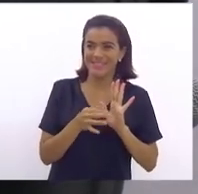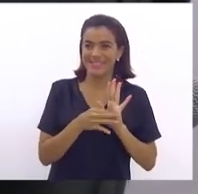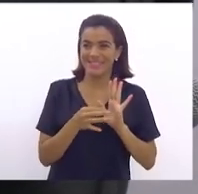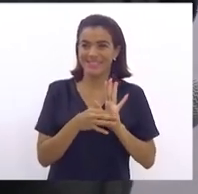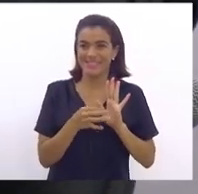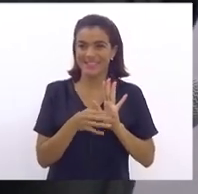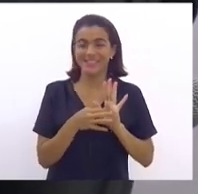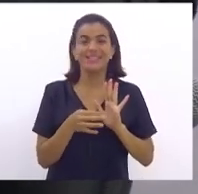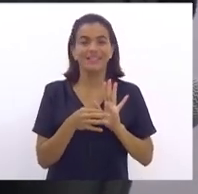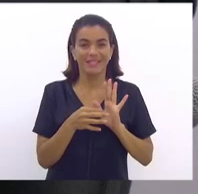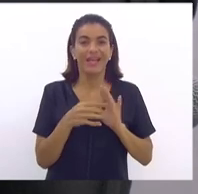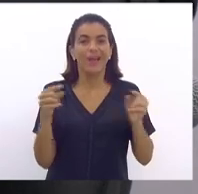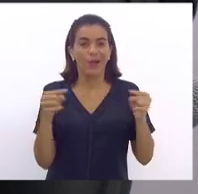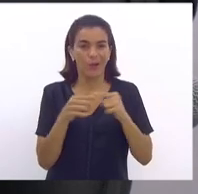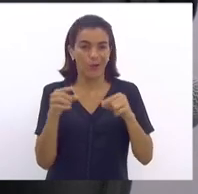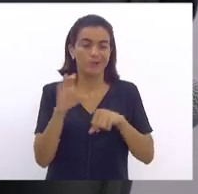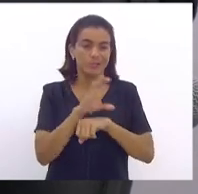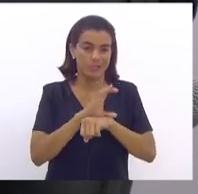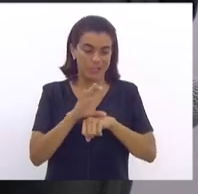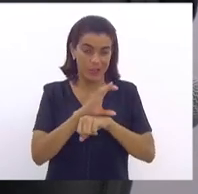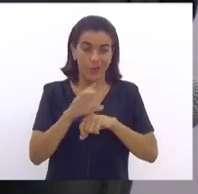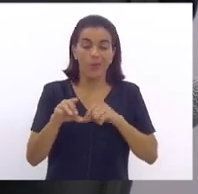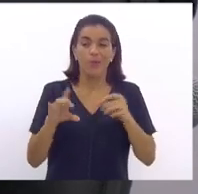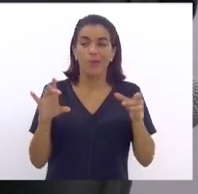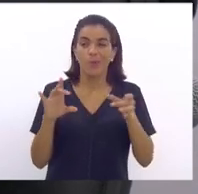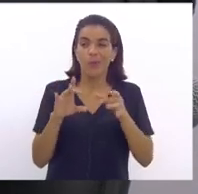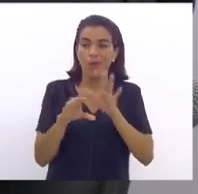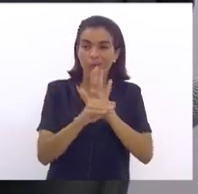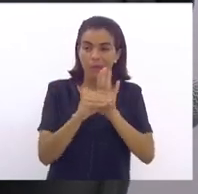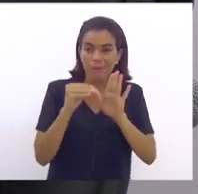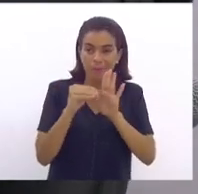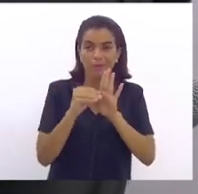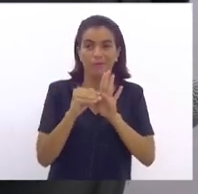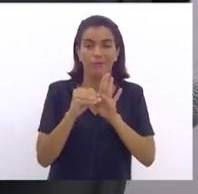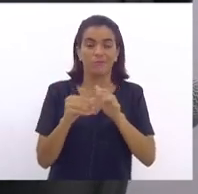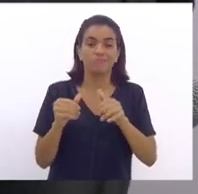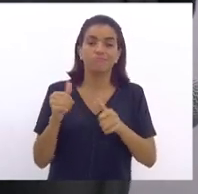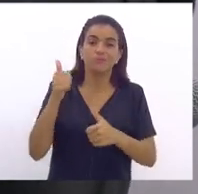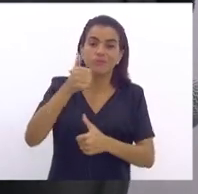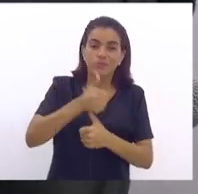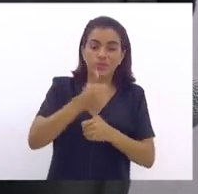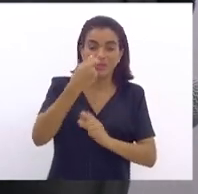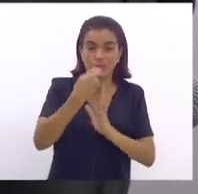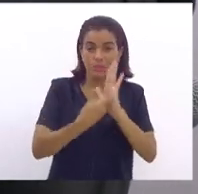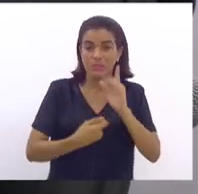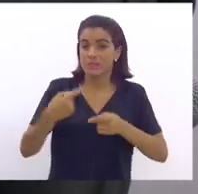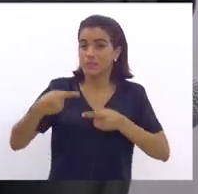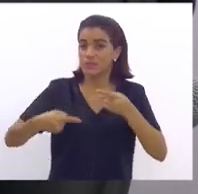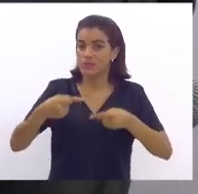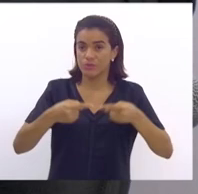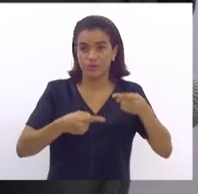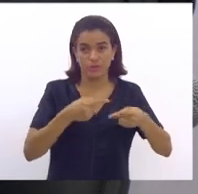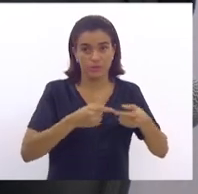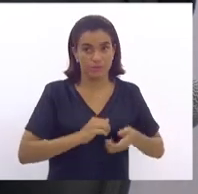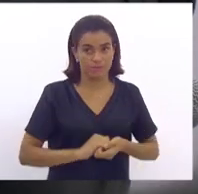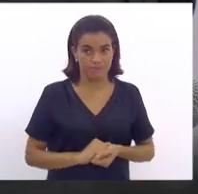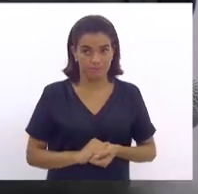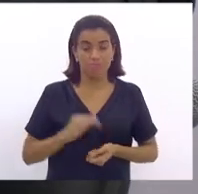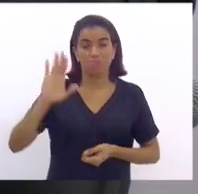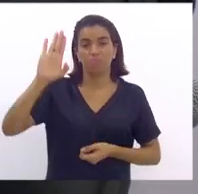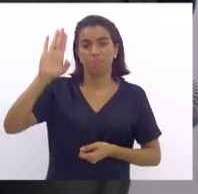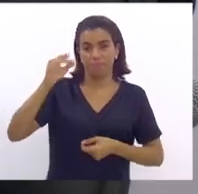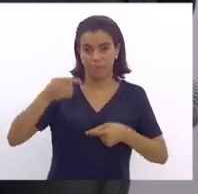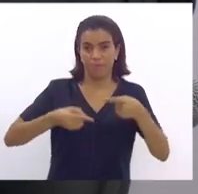Para aparecer, constitucionalidade com emenda, concluindo por substitutivo. Em discussão. Discussão.